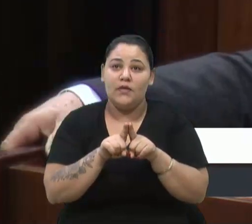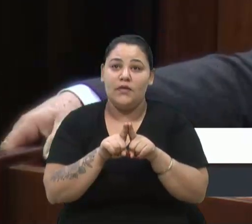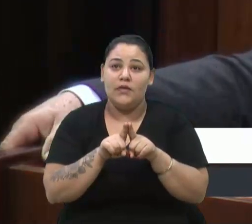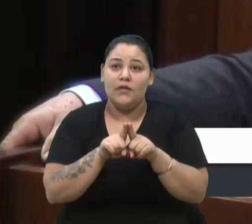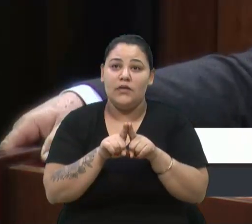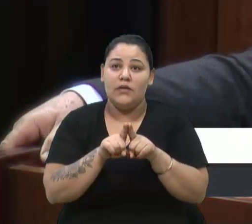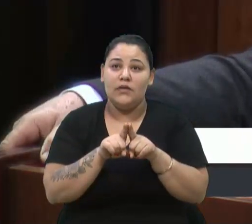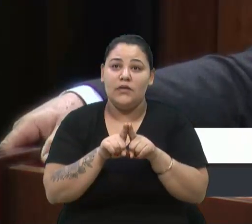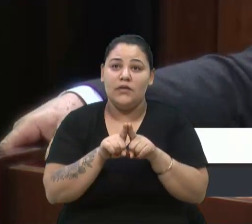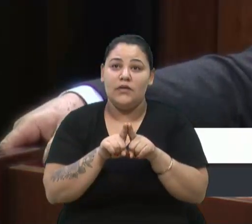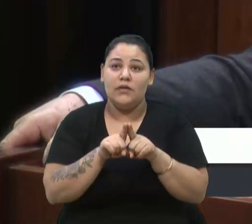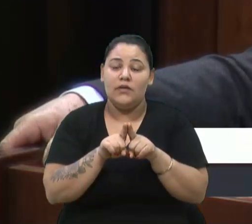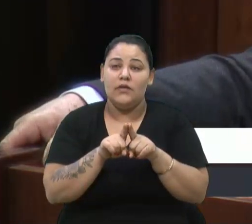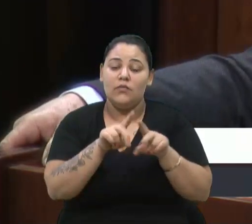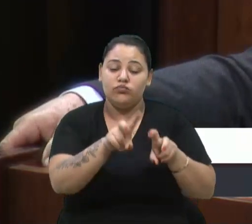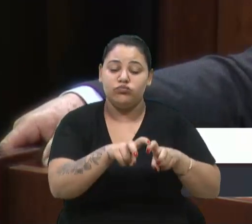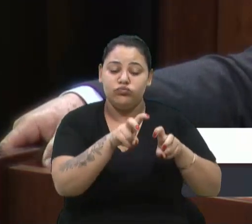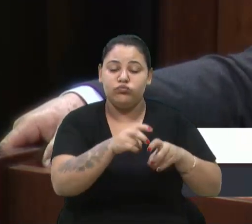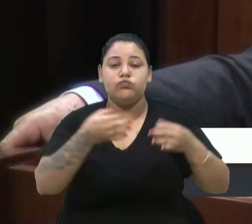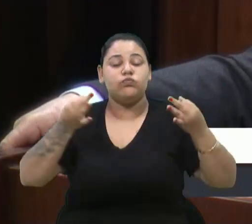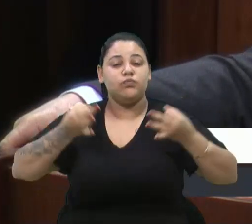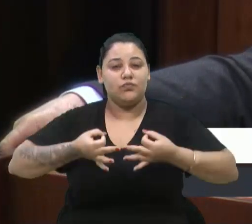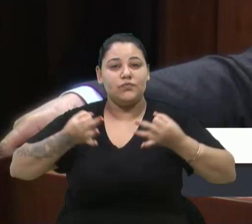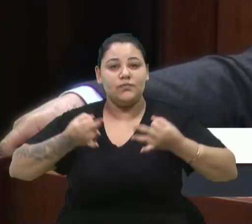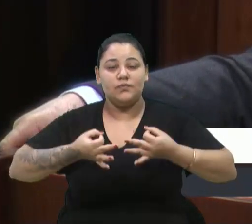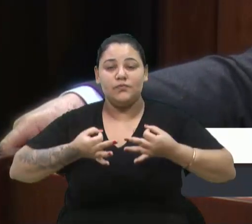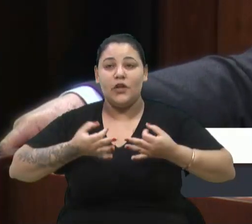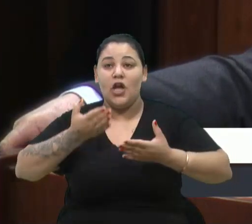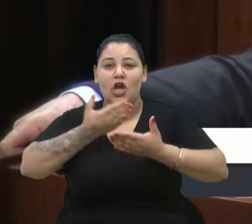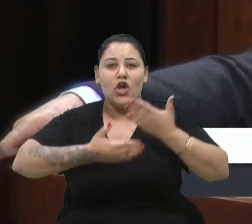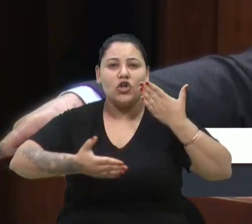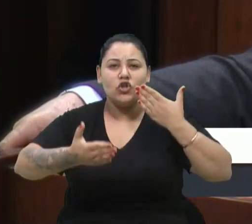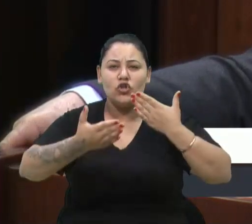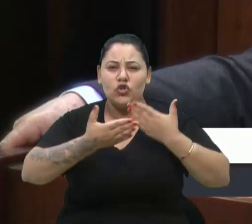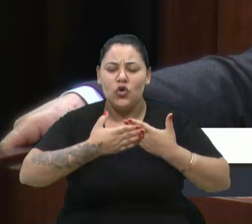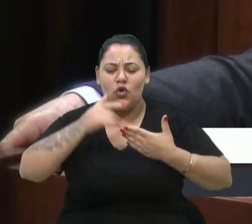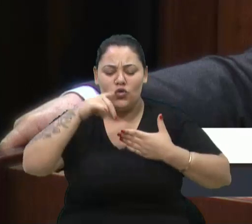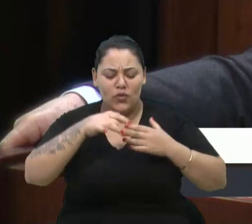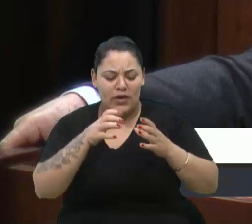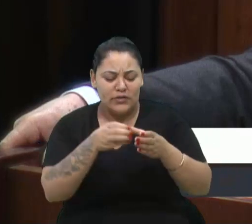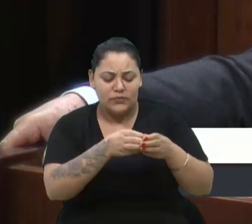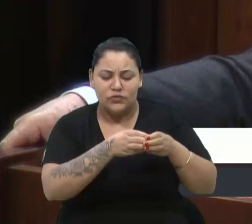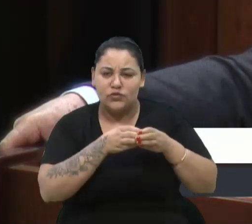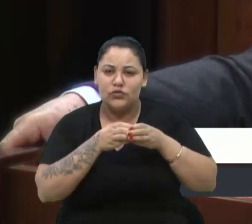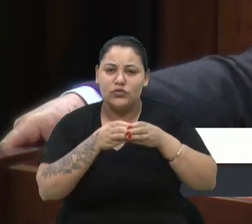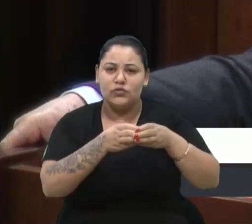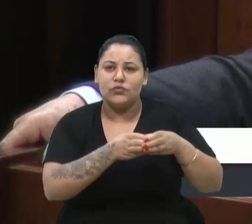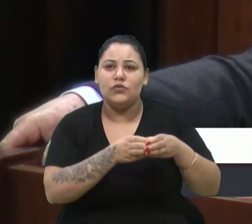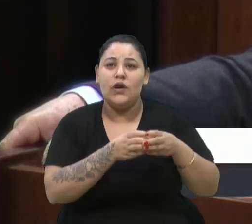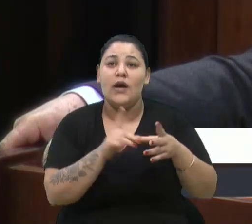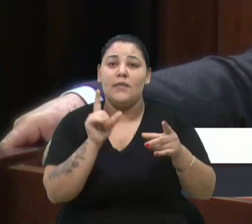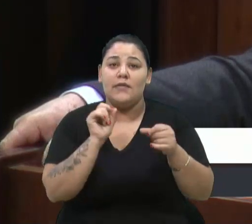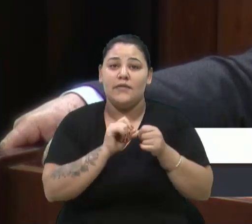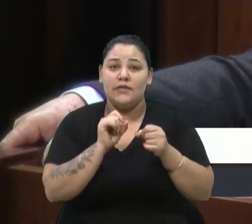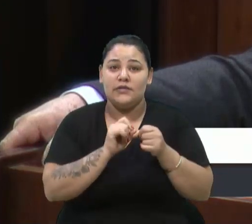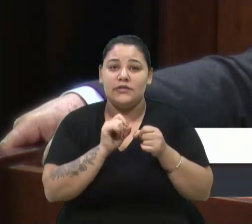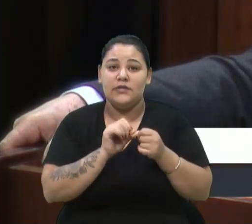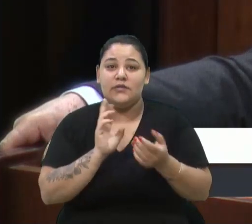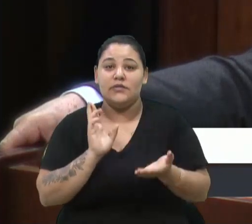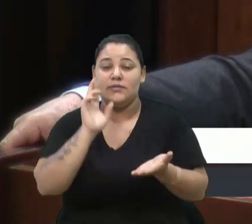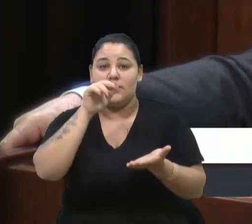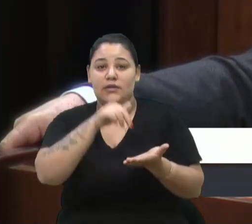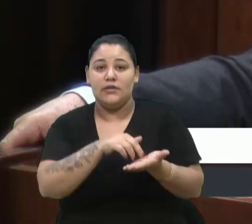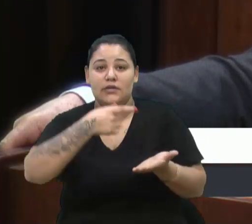ainda mais o êxodo rural todo esse empenho coletivo para fazer a fazer a ser uma realidade